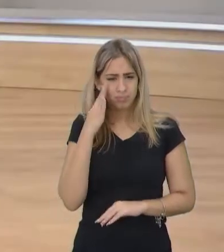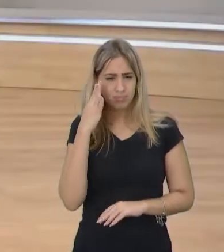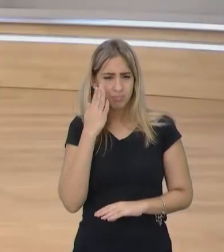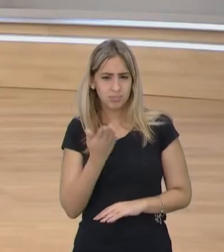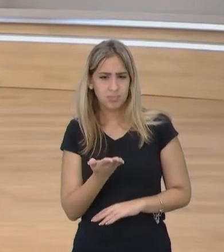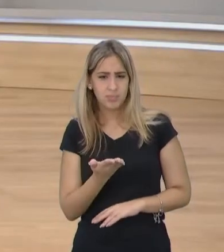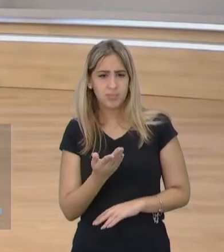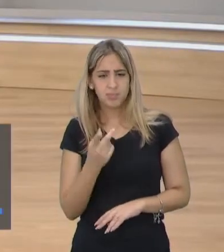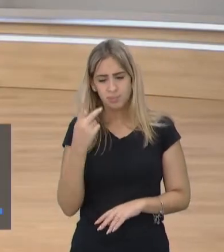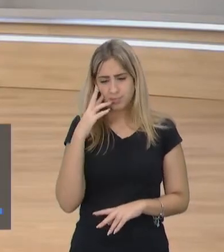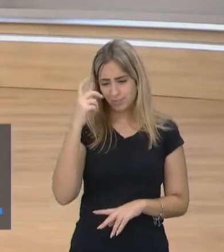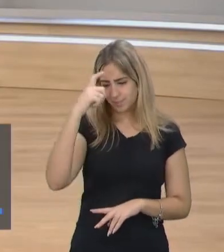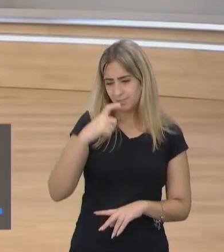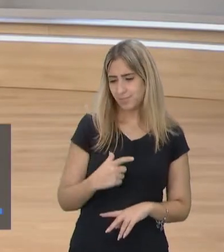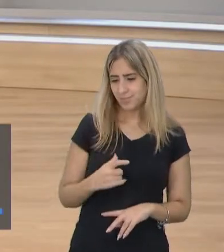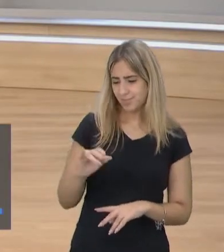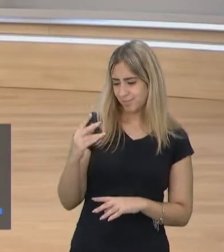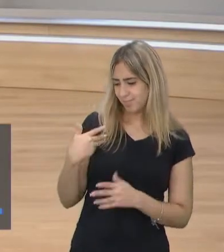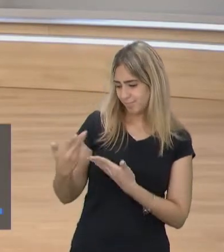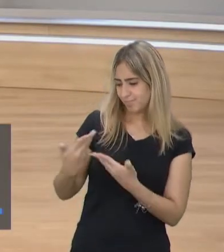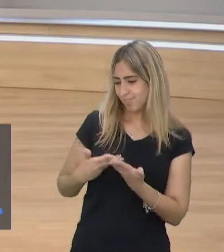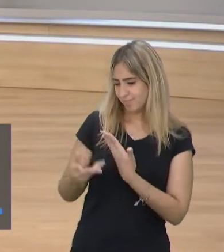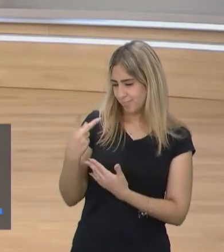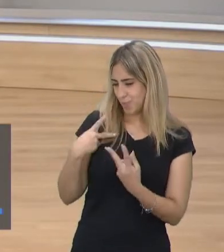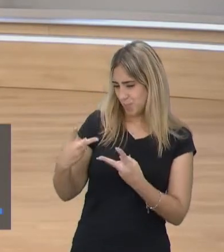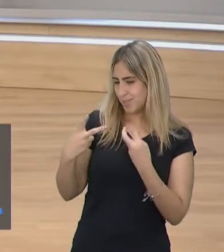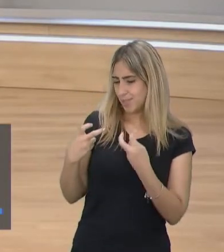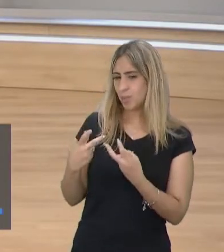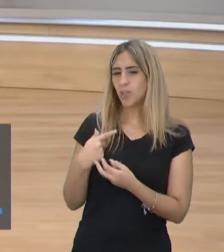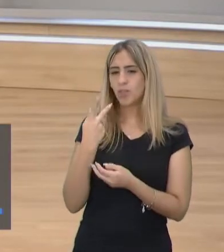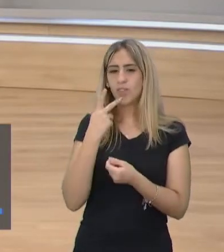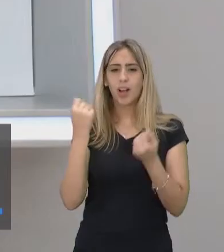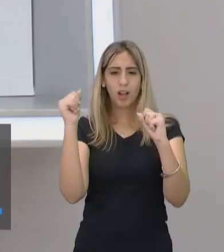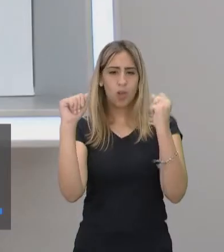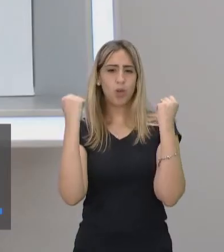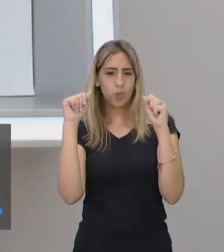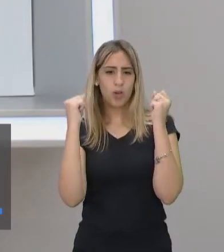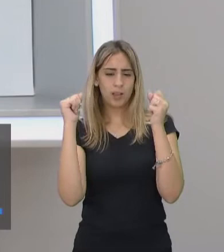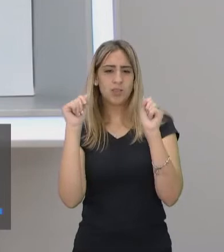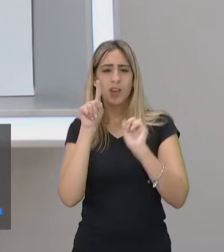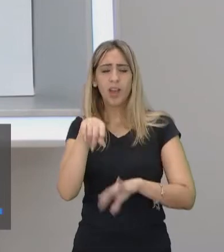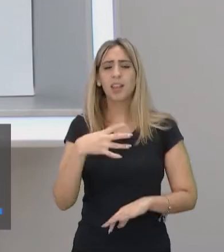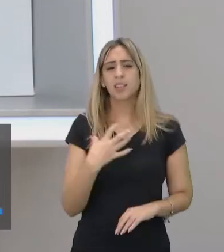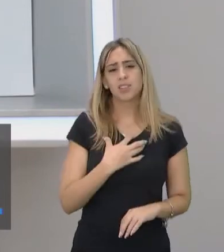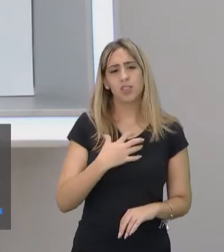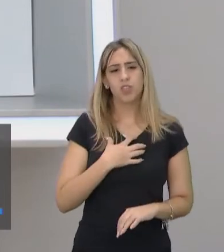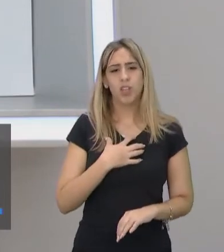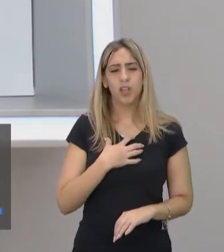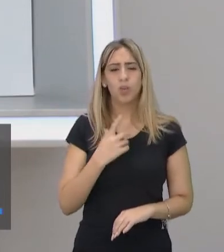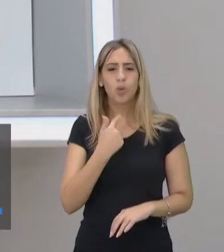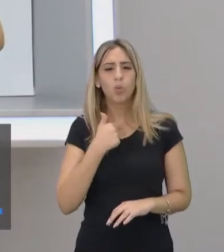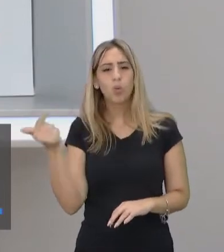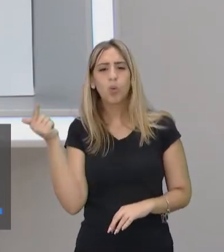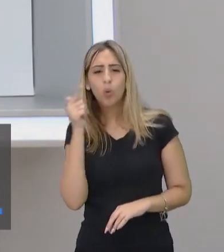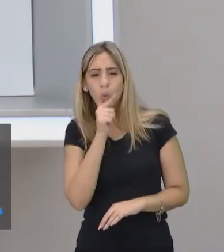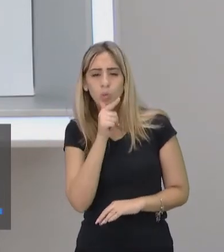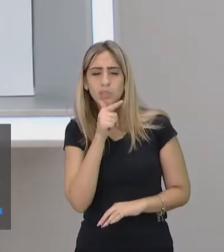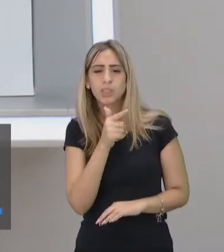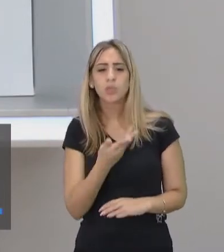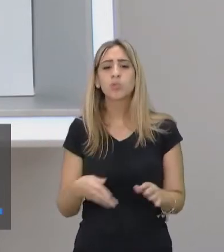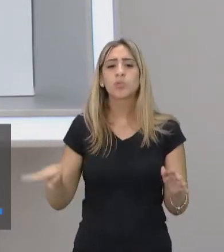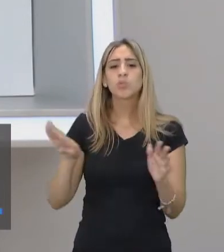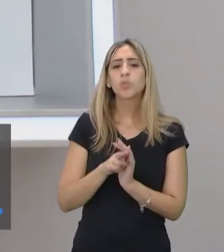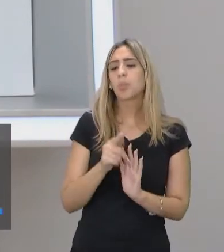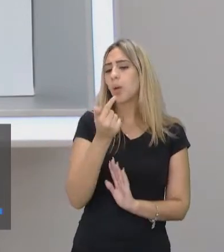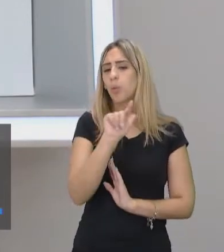isso, muito. Muito bom, né? Quando eu Então- falo de educação física, realmente é isso. É o que eu consigo proporcionar